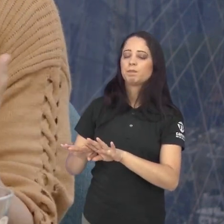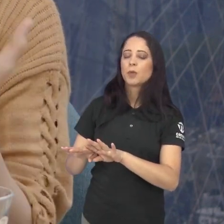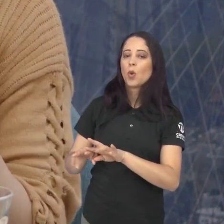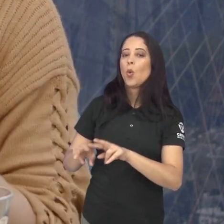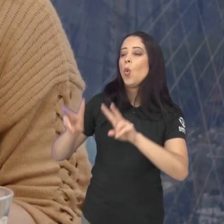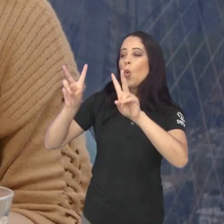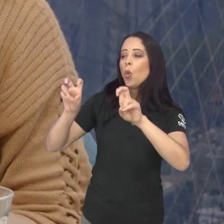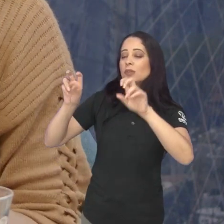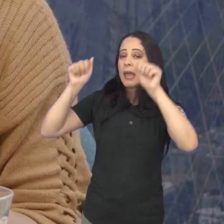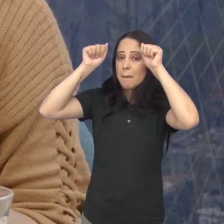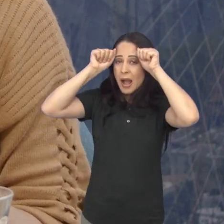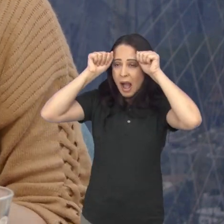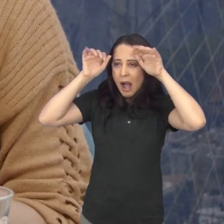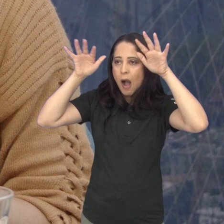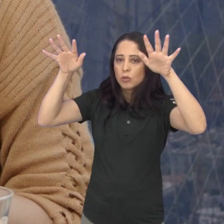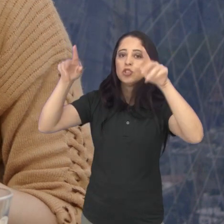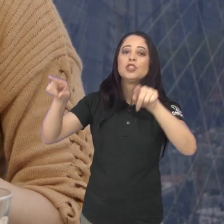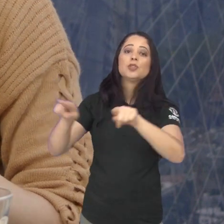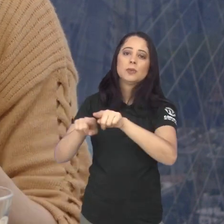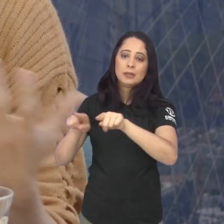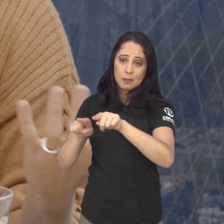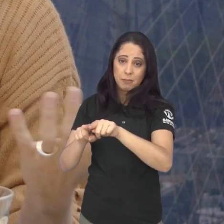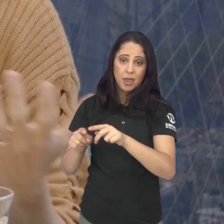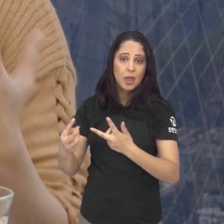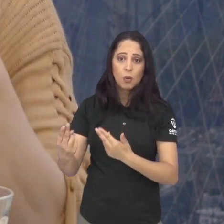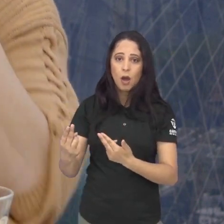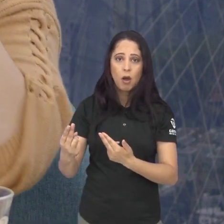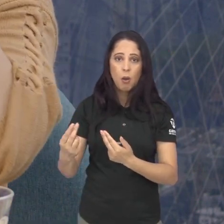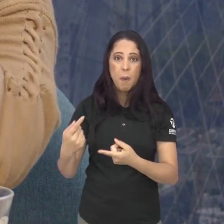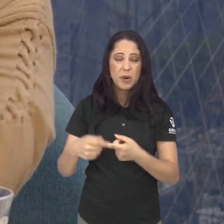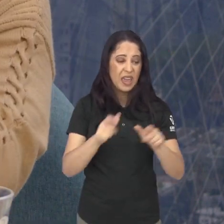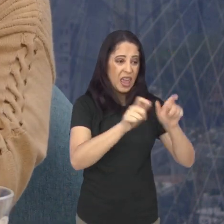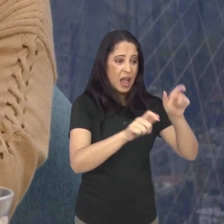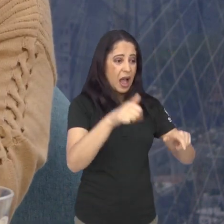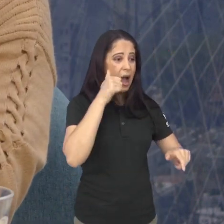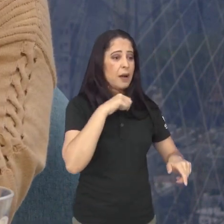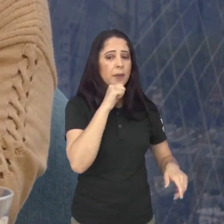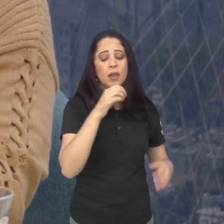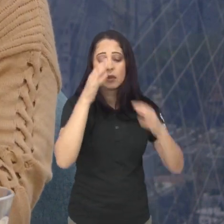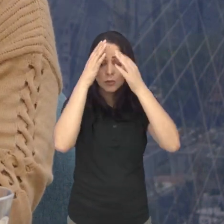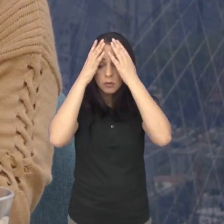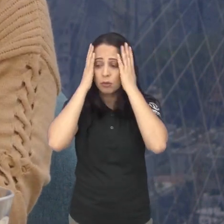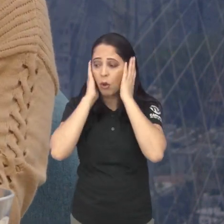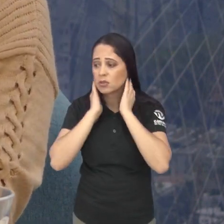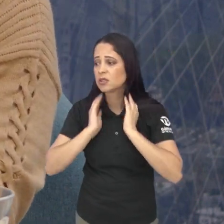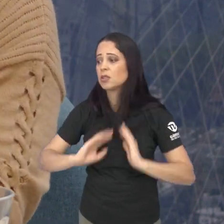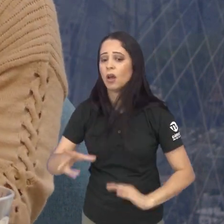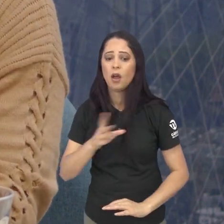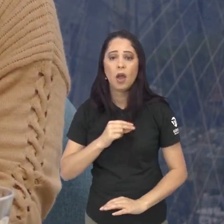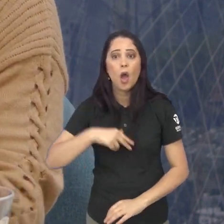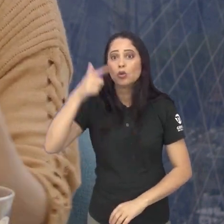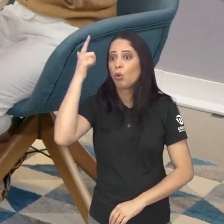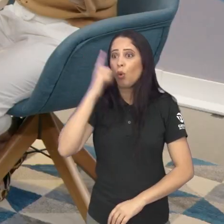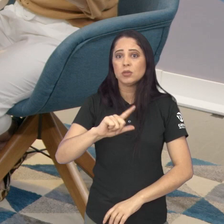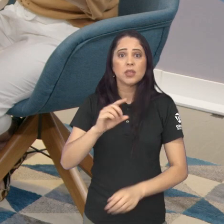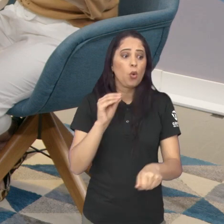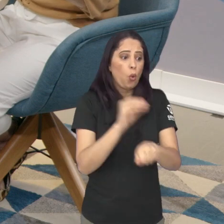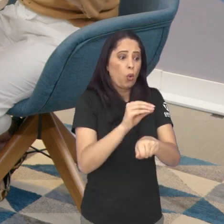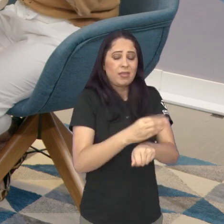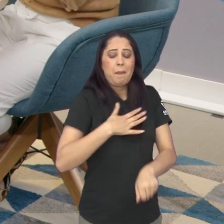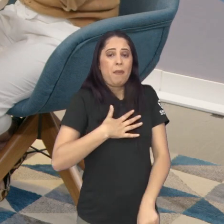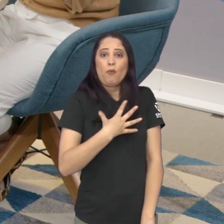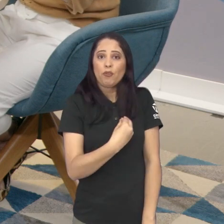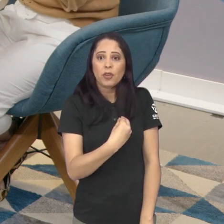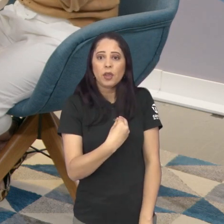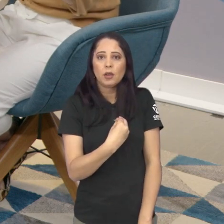de terminologia técnica, que tem um monte de mãe que fala assim, gente do céu, eu não consigo nem entender por onde eu começo. E